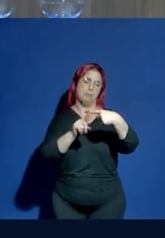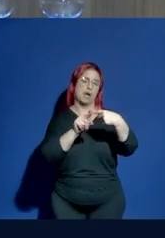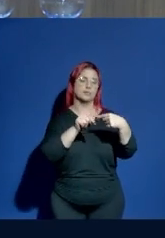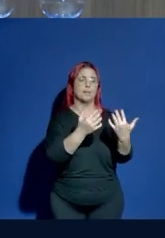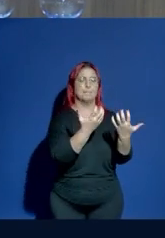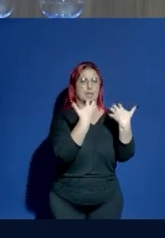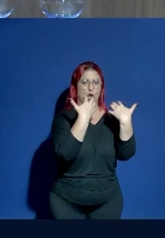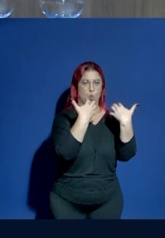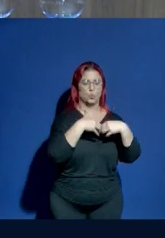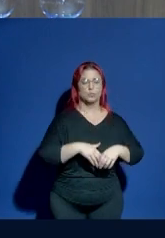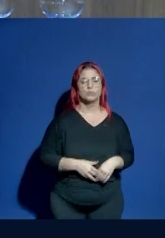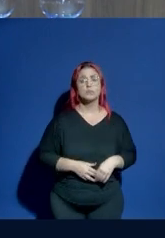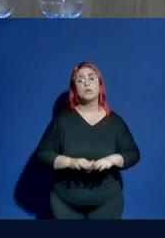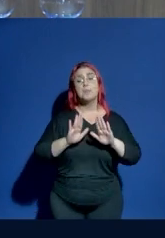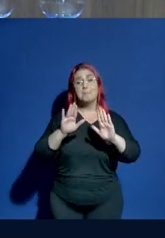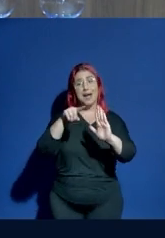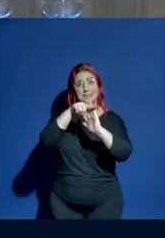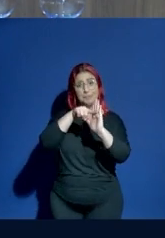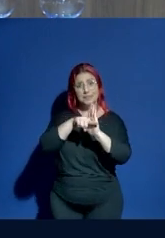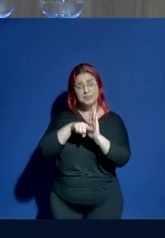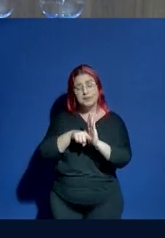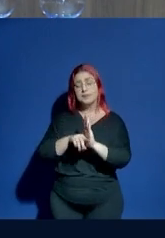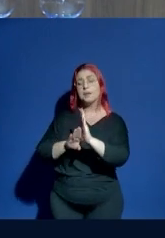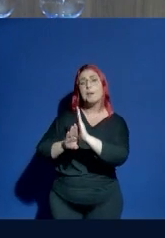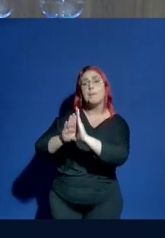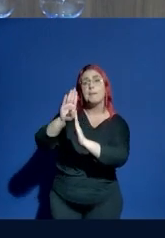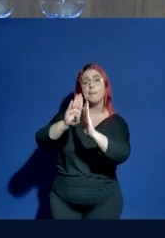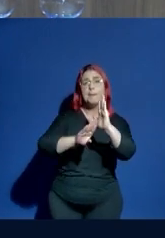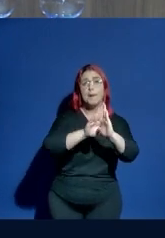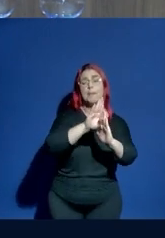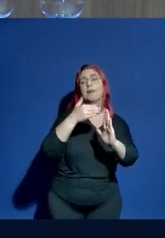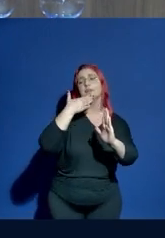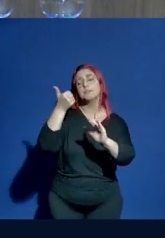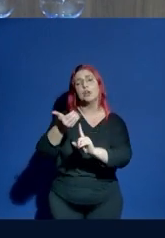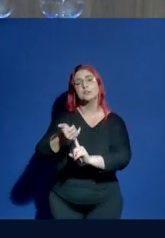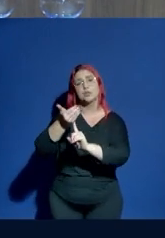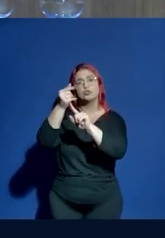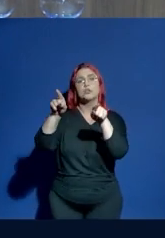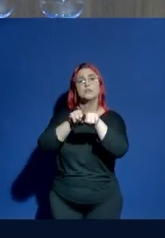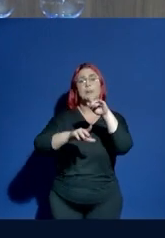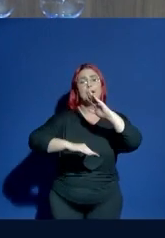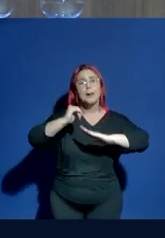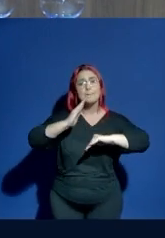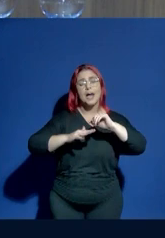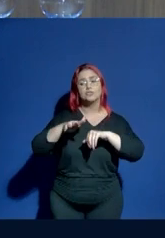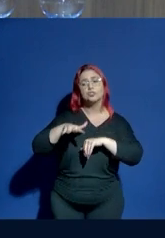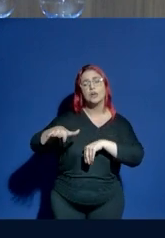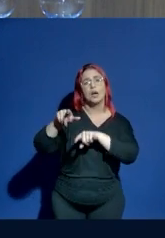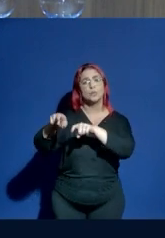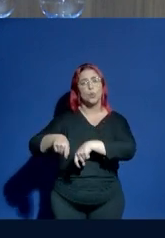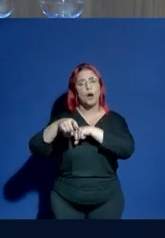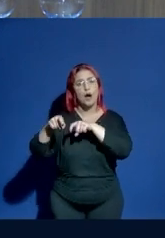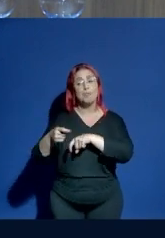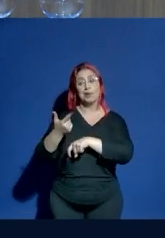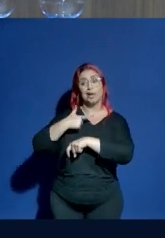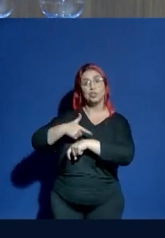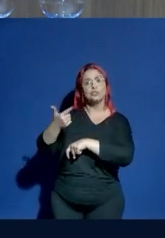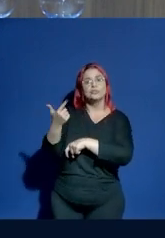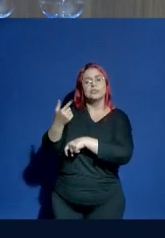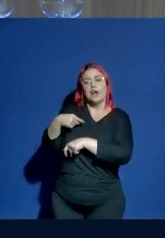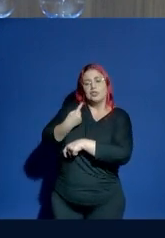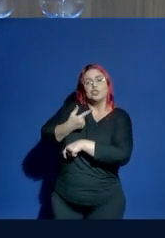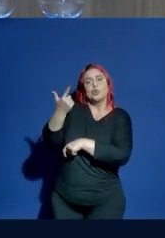essa pesquisa também no aumento de produtividade, nas melhores tecnologias, na prática no campo, para que a gente consiga produzir cada vez